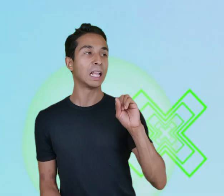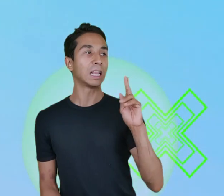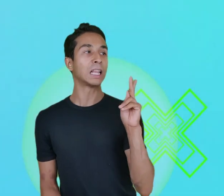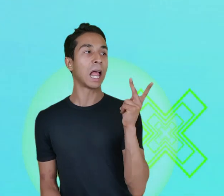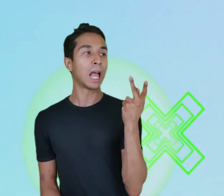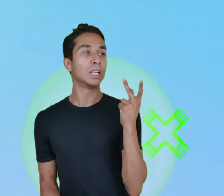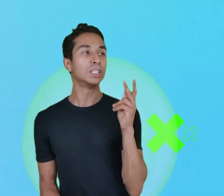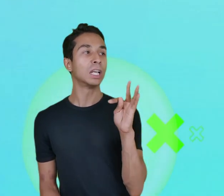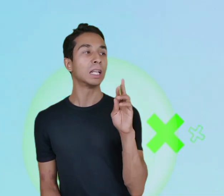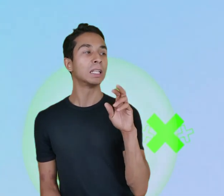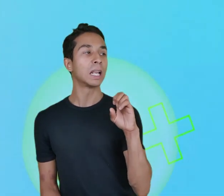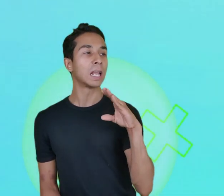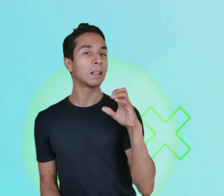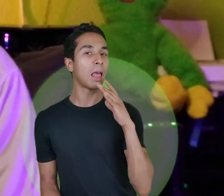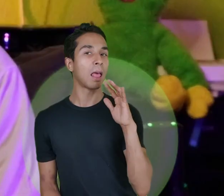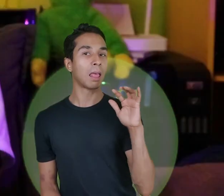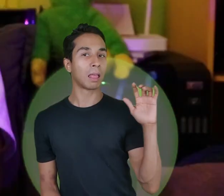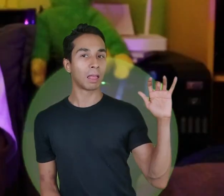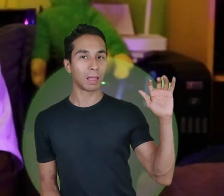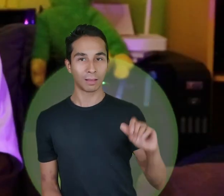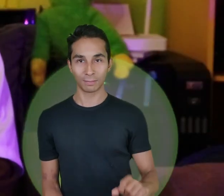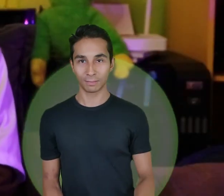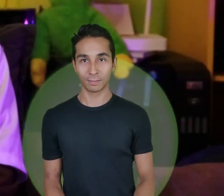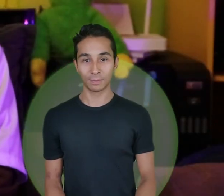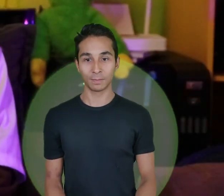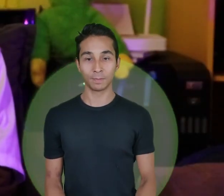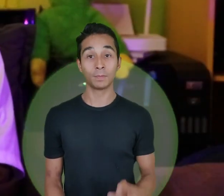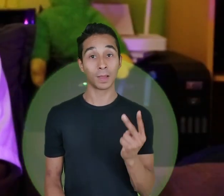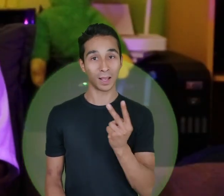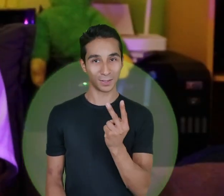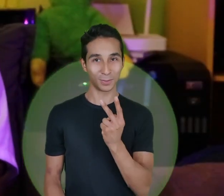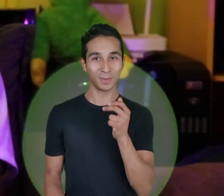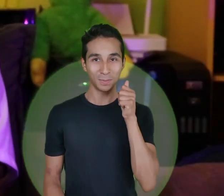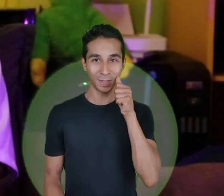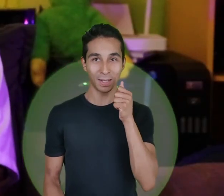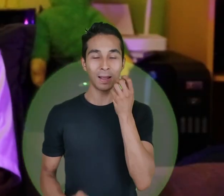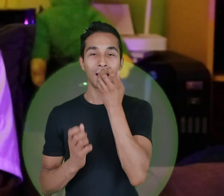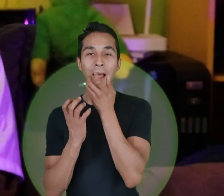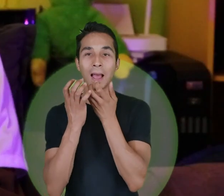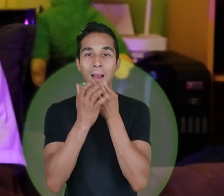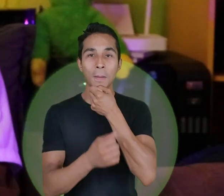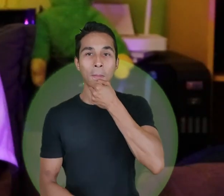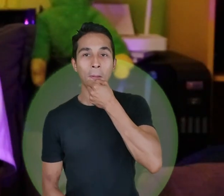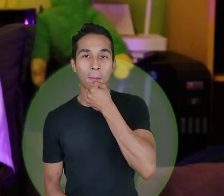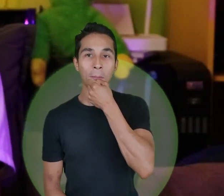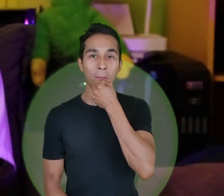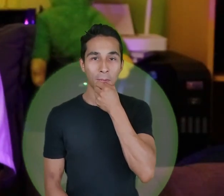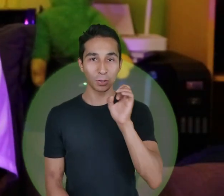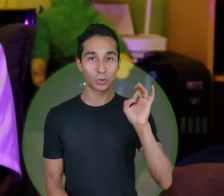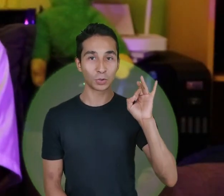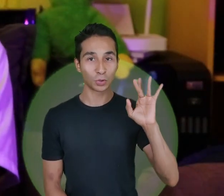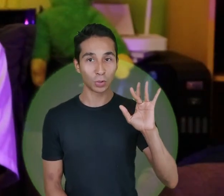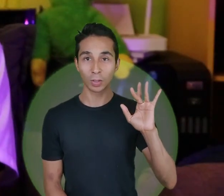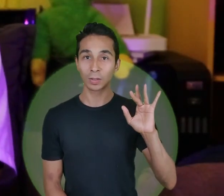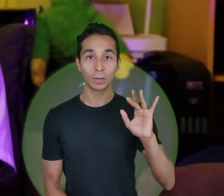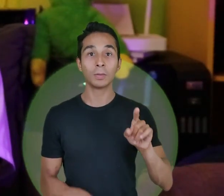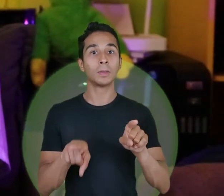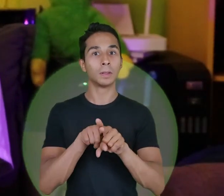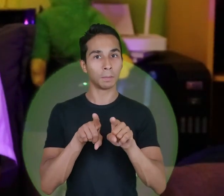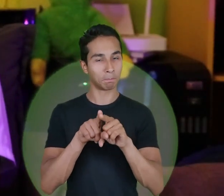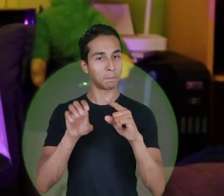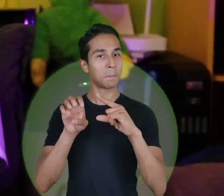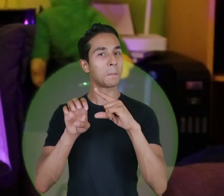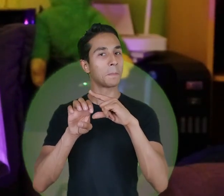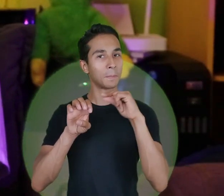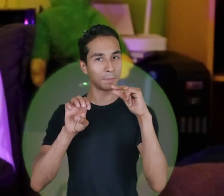Tasha, Tracy, Glória, Groove. Bom, a Tasha e a Tracy, elas não são apenas, né, cantoras, compositoras, mas